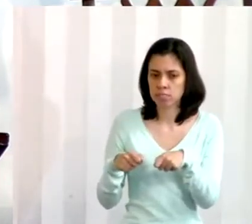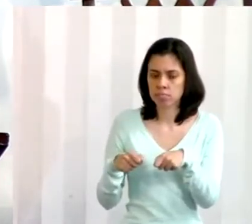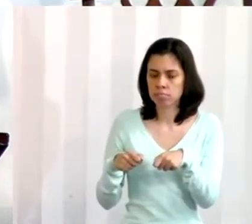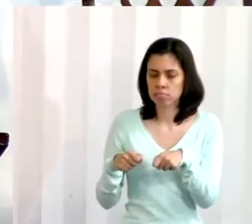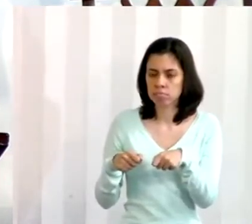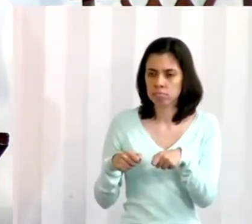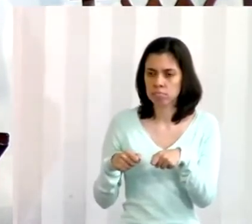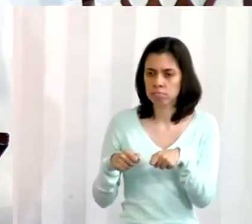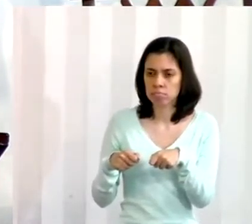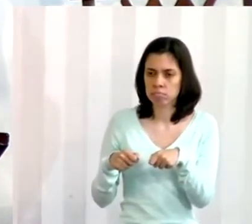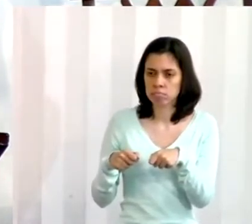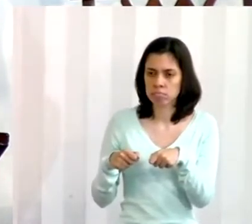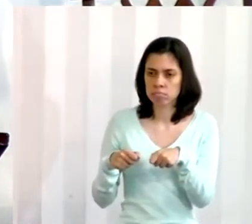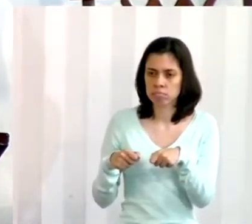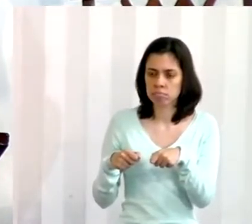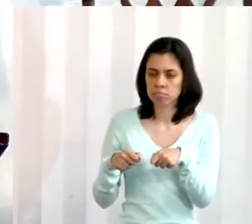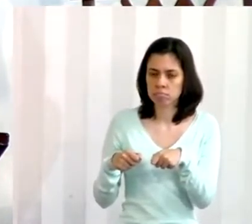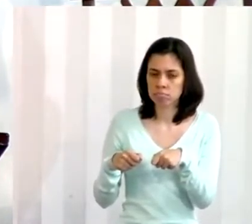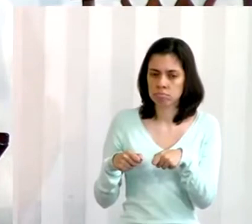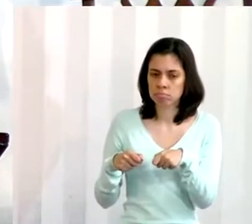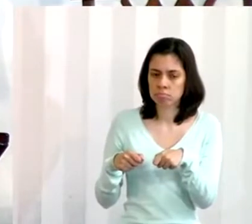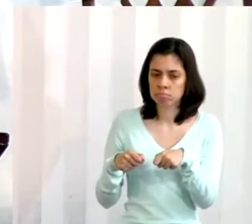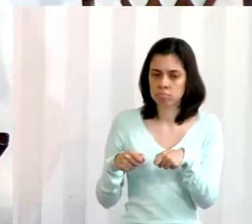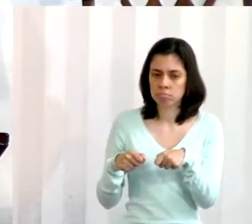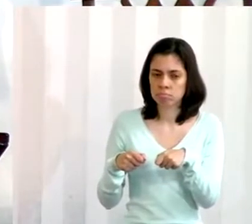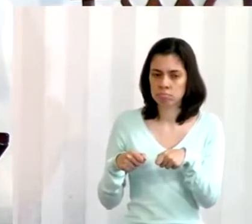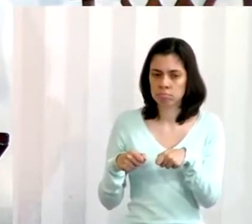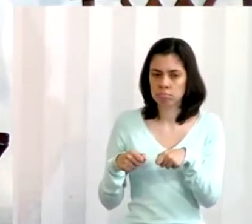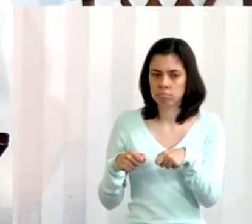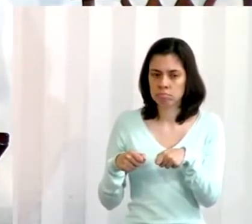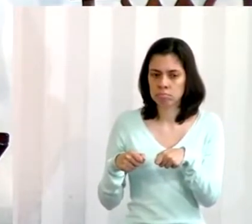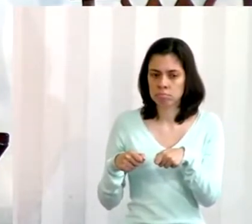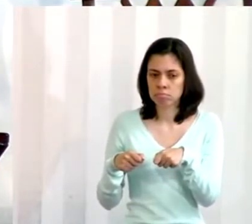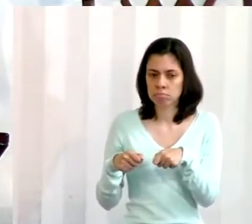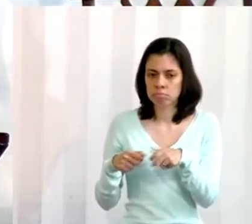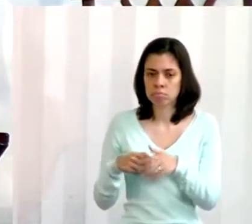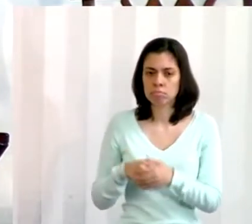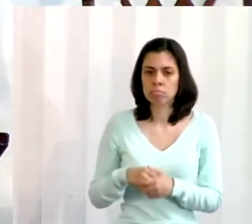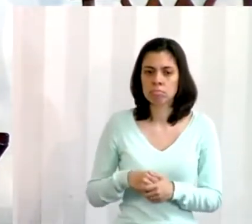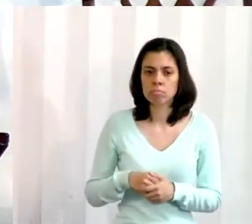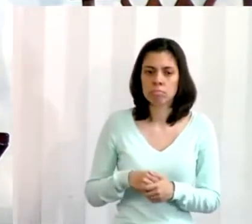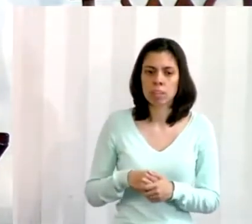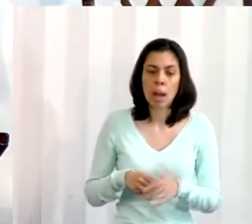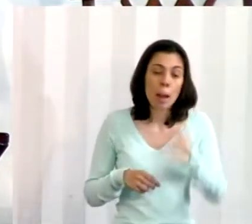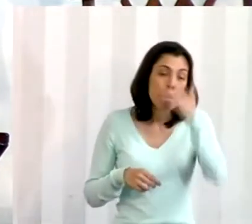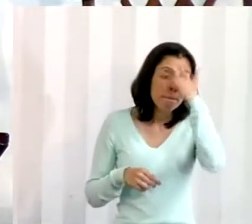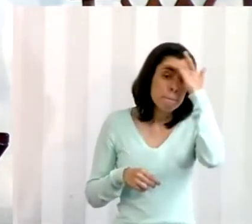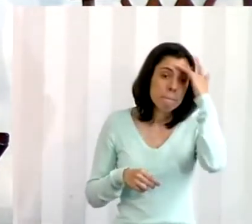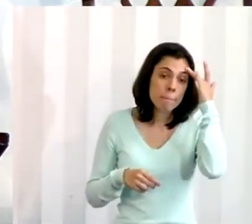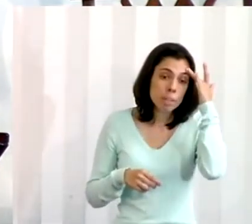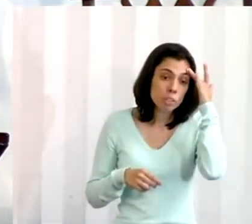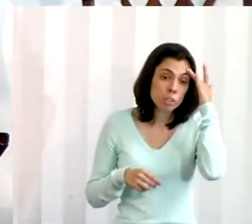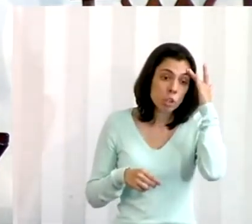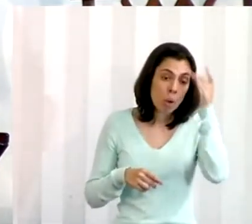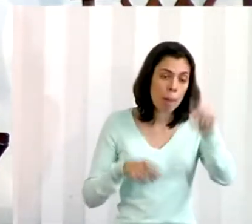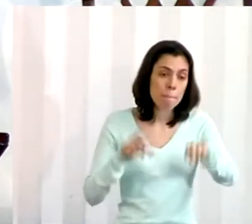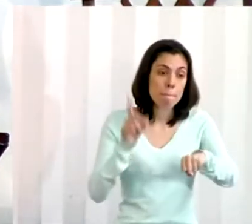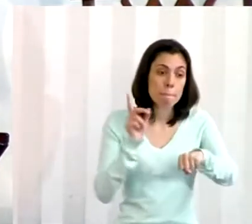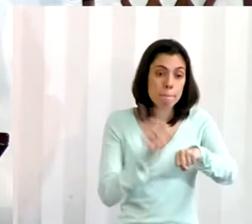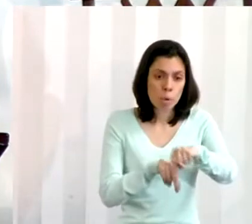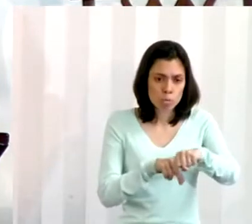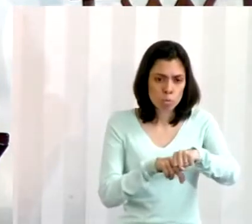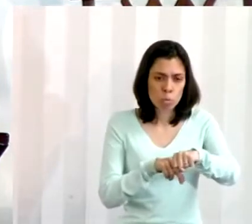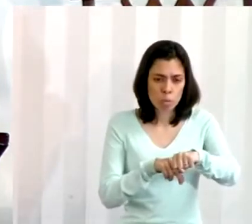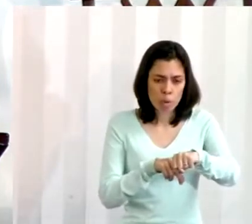nessa vida no campo interrelacional? Aquele que é pontual nas horas, sofre muito com aquele que não é